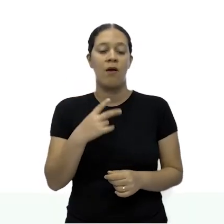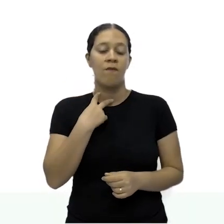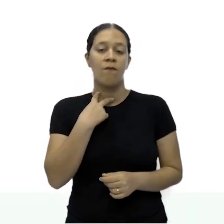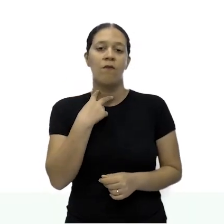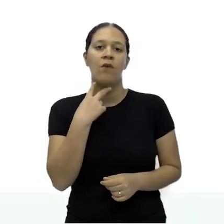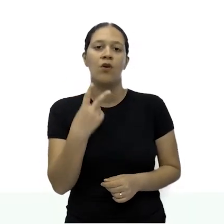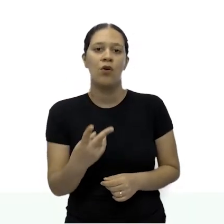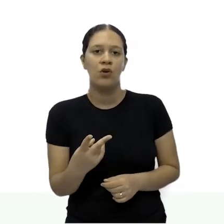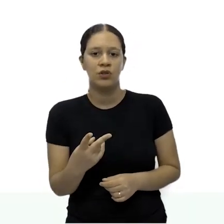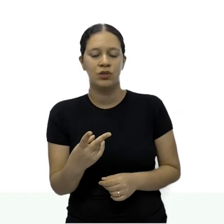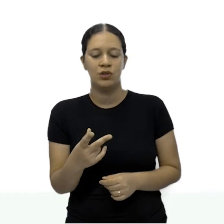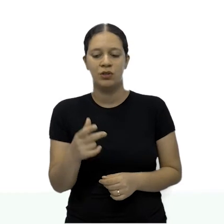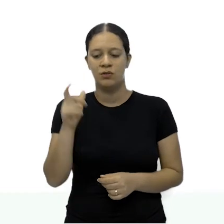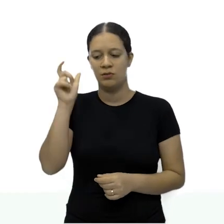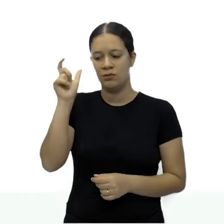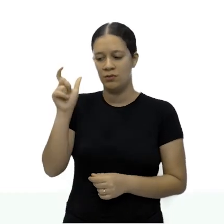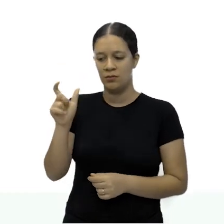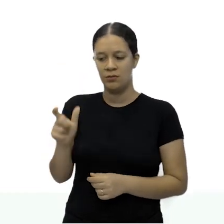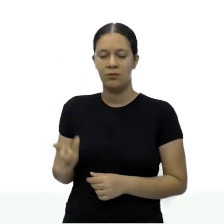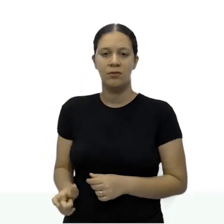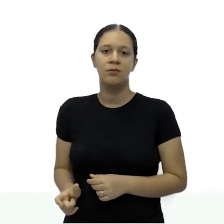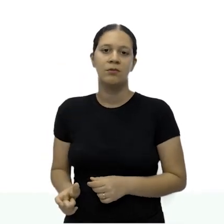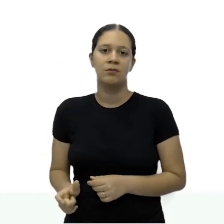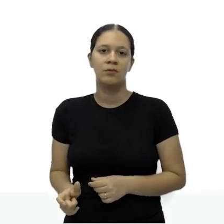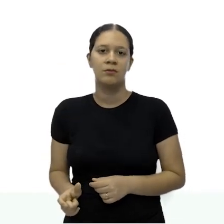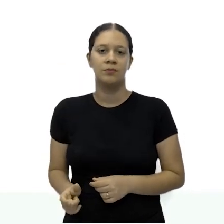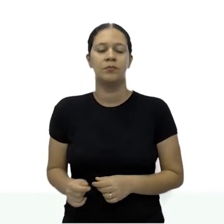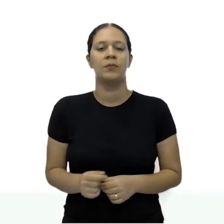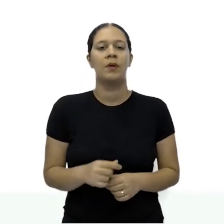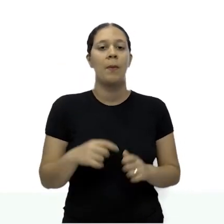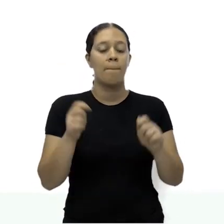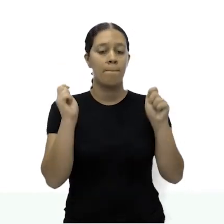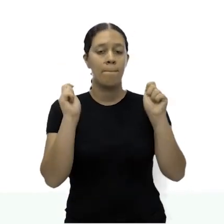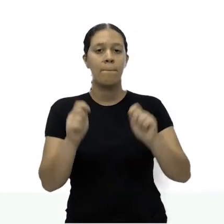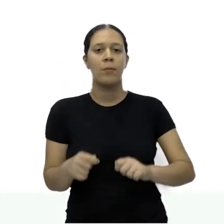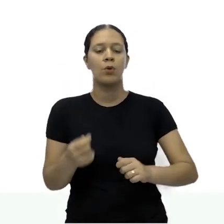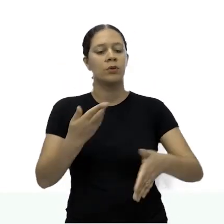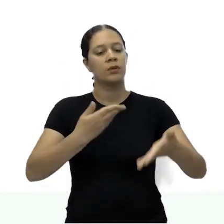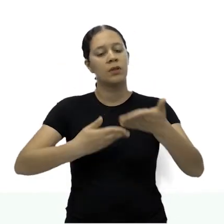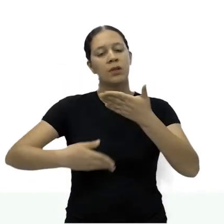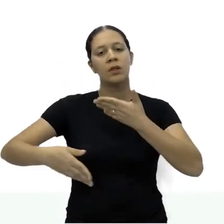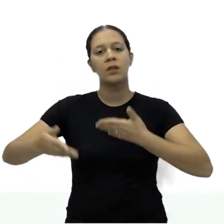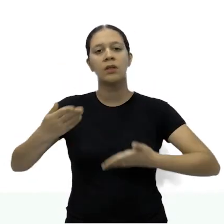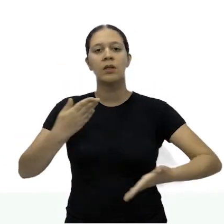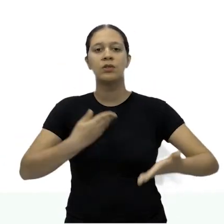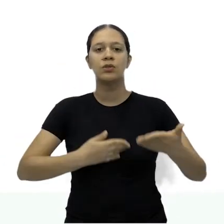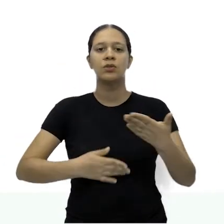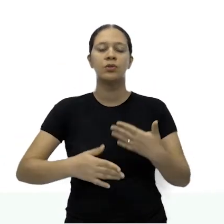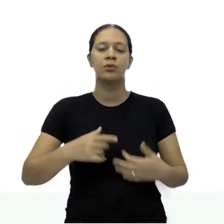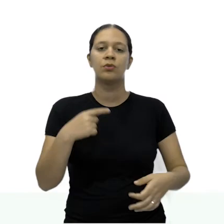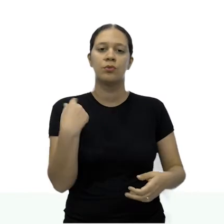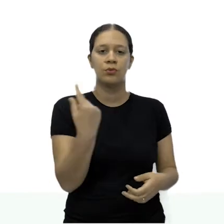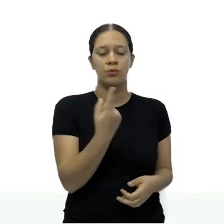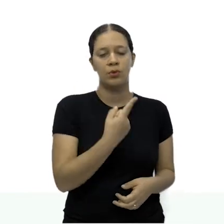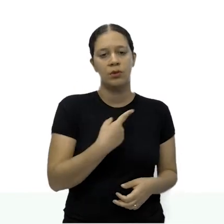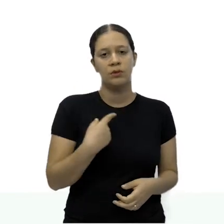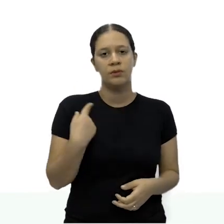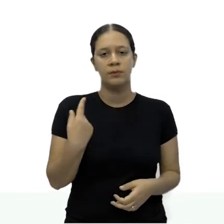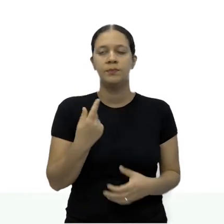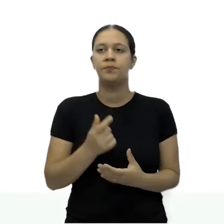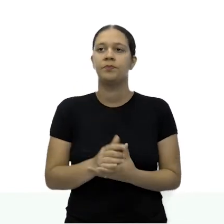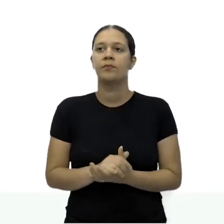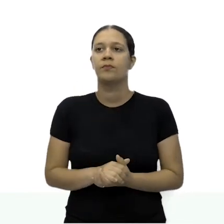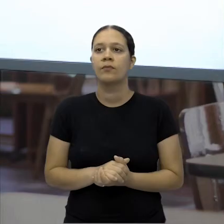a voz do locutor, tá? Seria as marcas enunciativas. E pode interagir com nós, com os